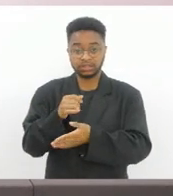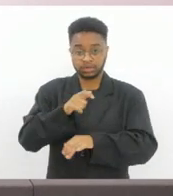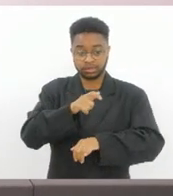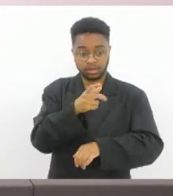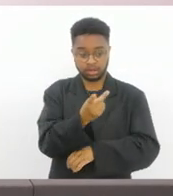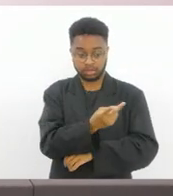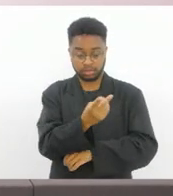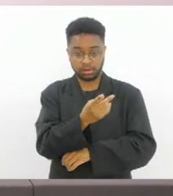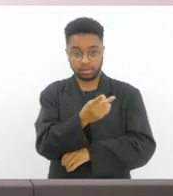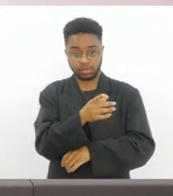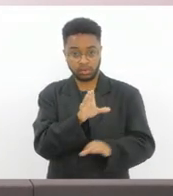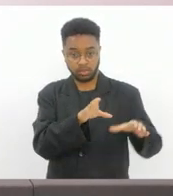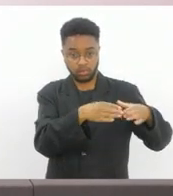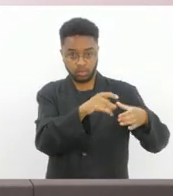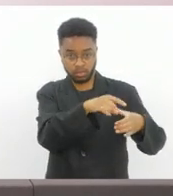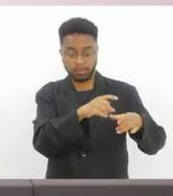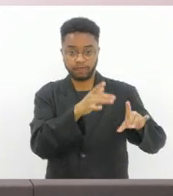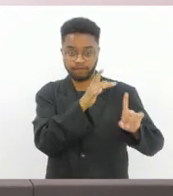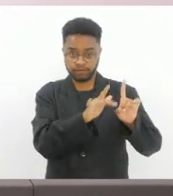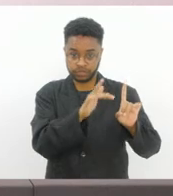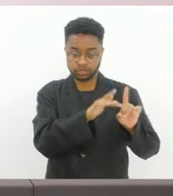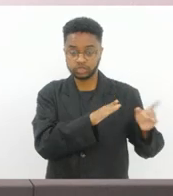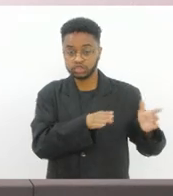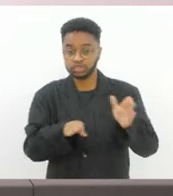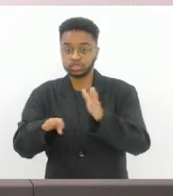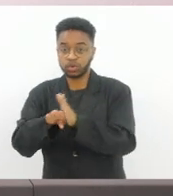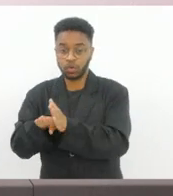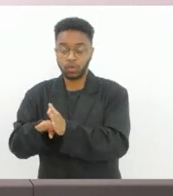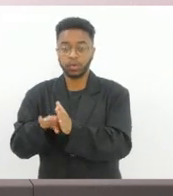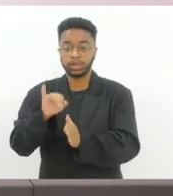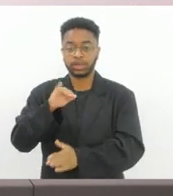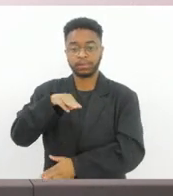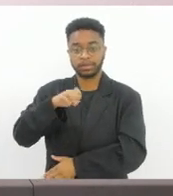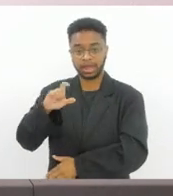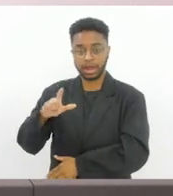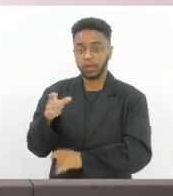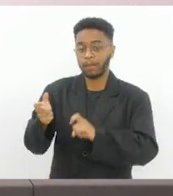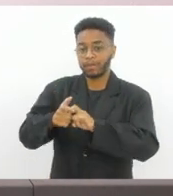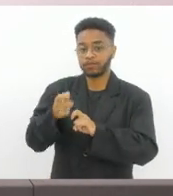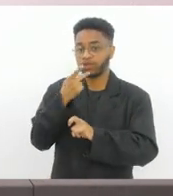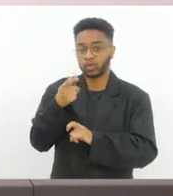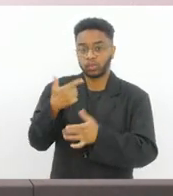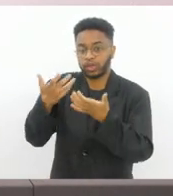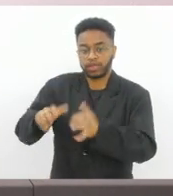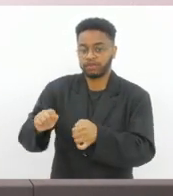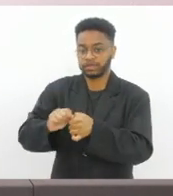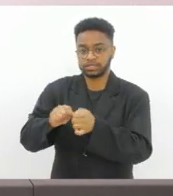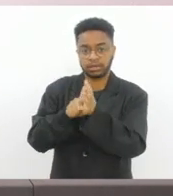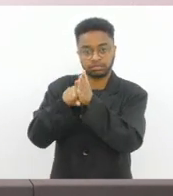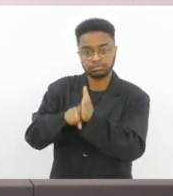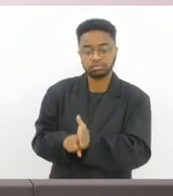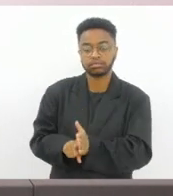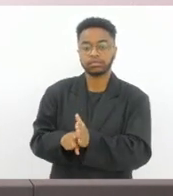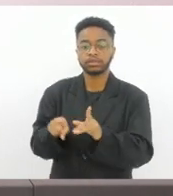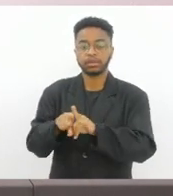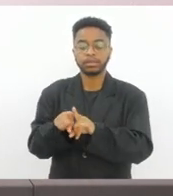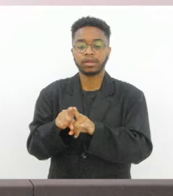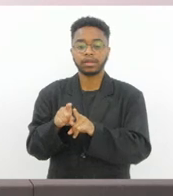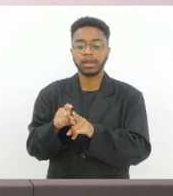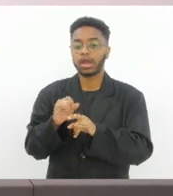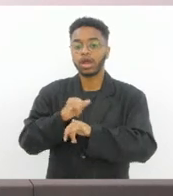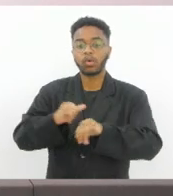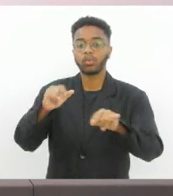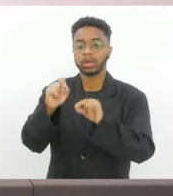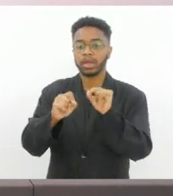o exame de corpo de delito, o médico perito teria negado fazer o exame, alegando, inclusive, que ela